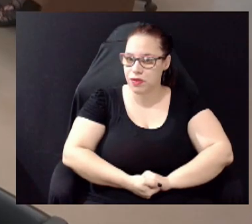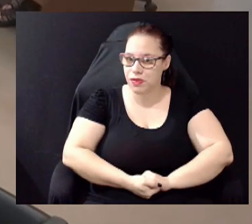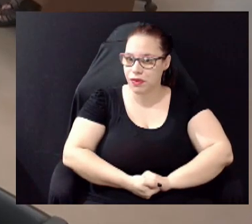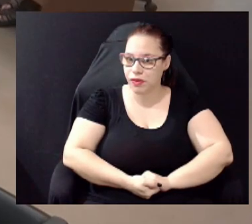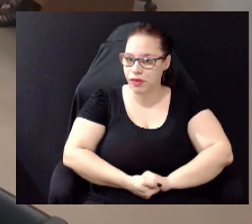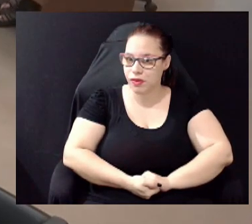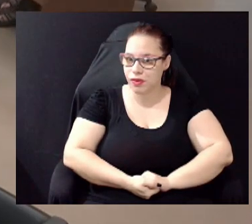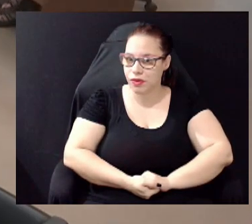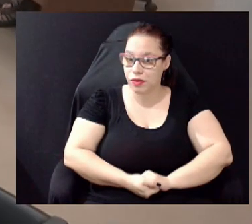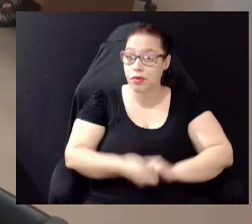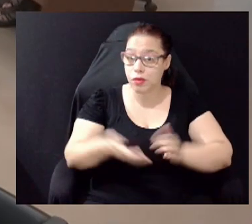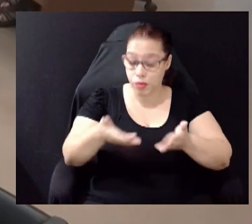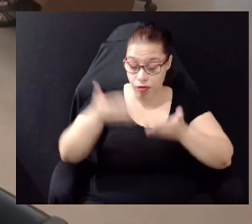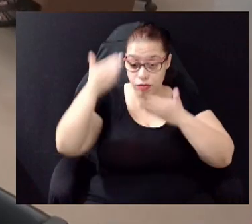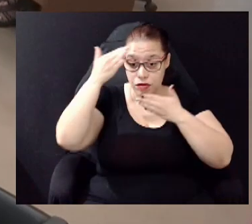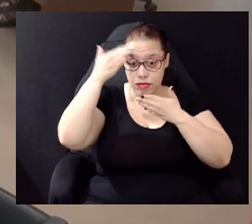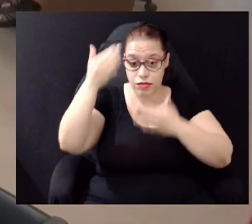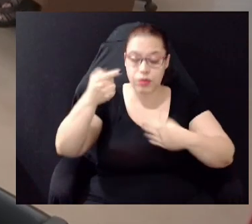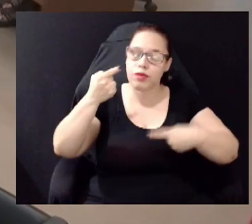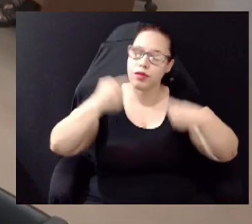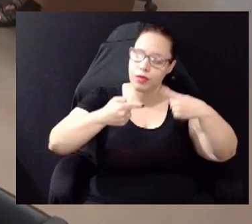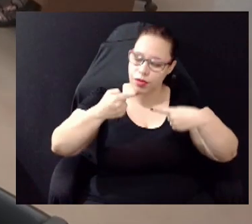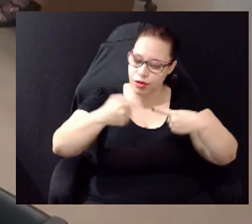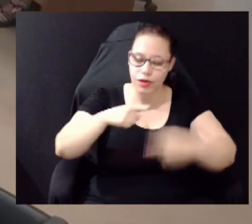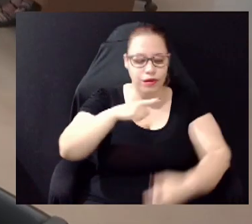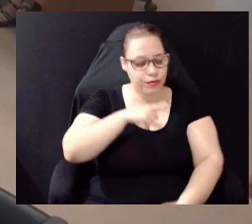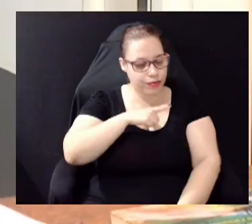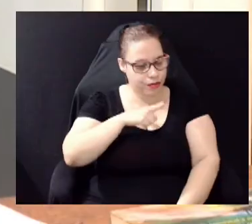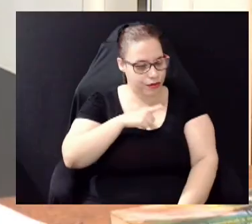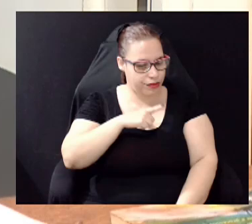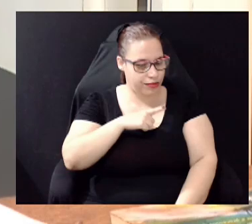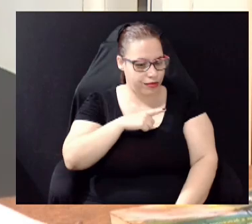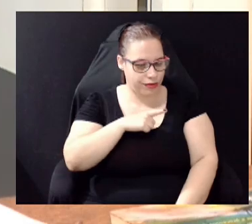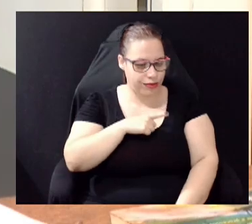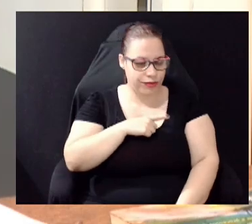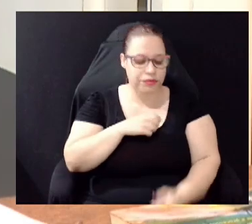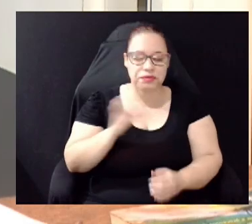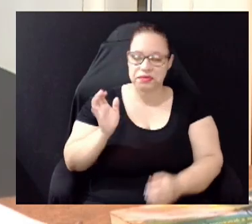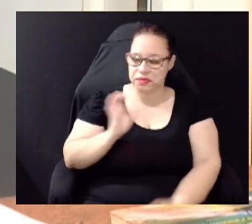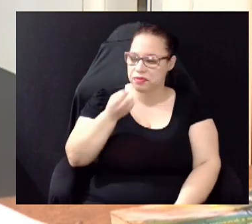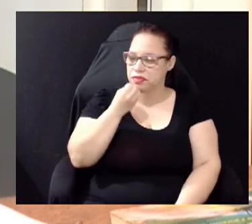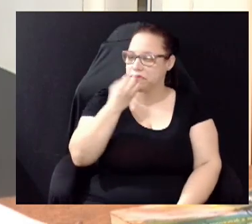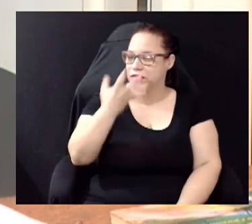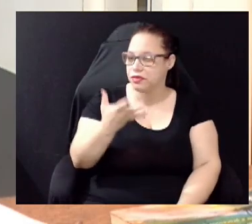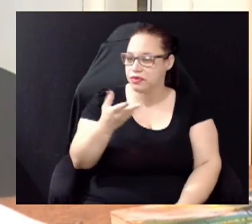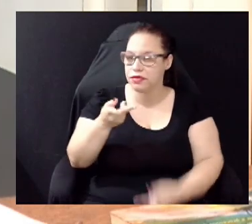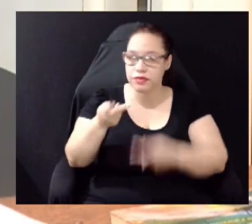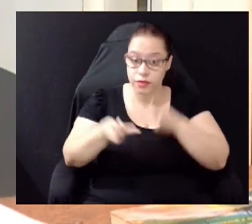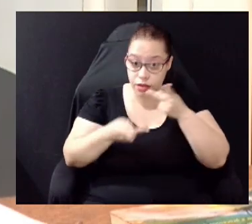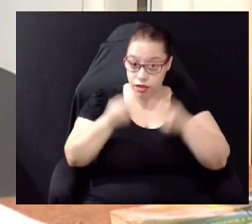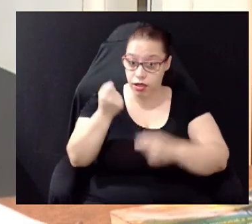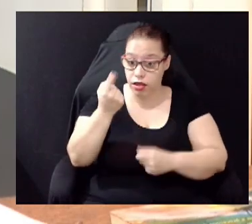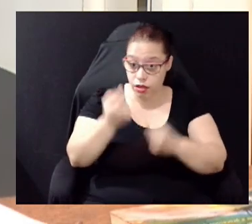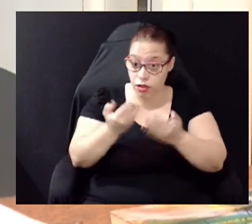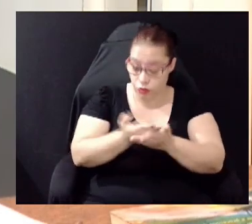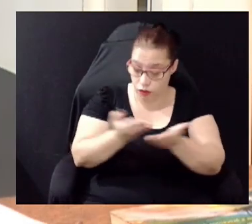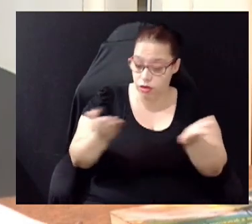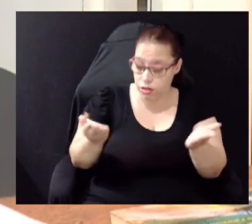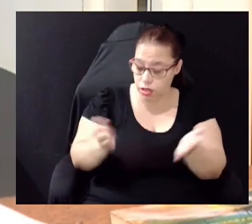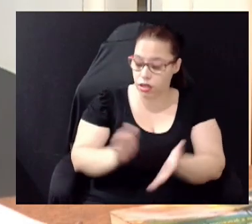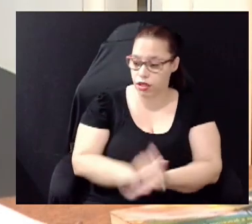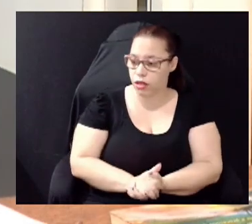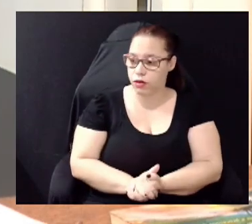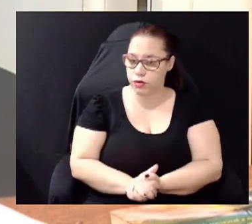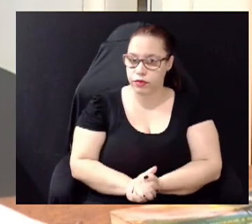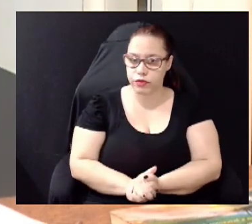Quero agradecer o debate que a gente teve, né, porque foi muito rico, assim, a fala de cada uma de vocês. Eu acho que